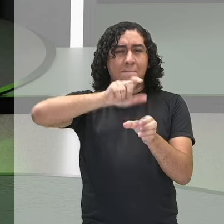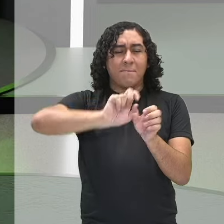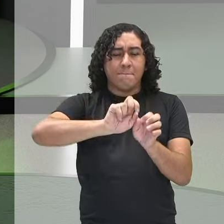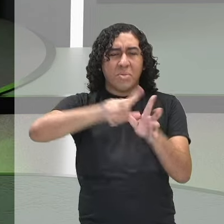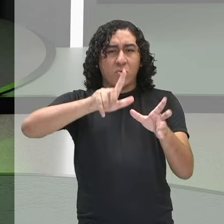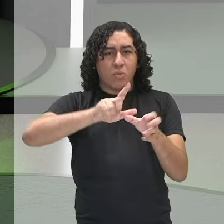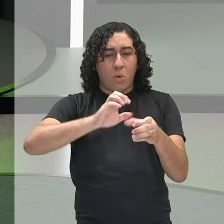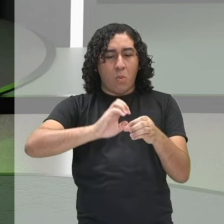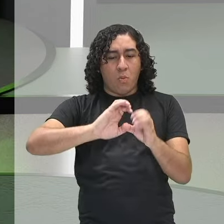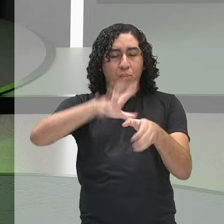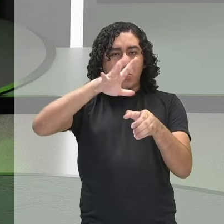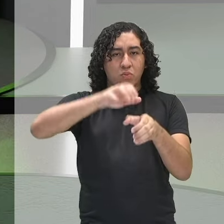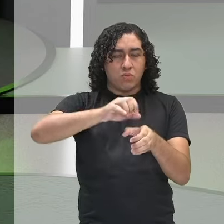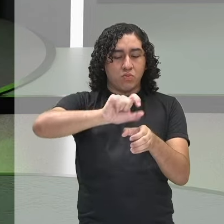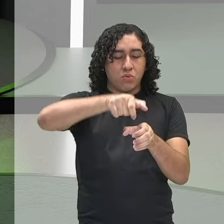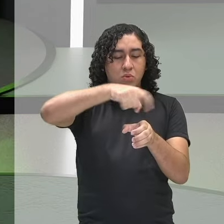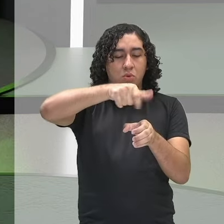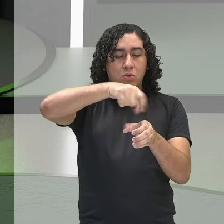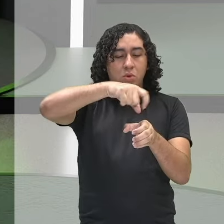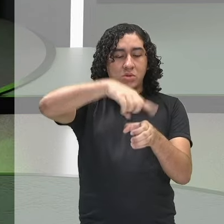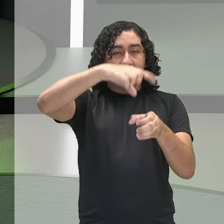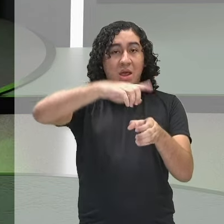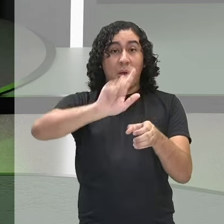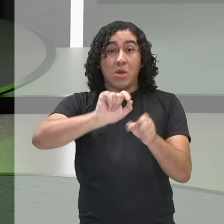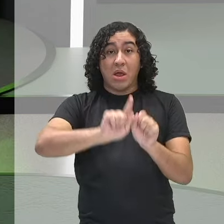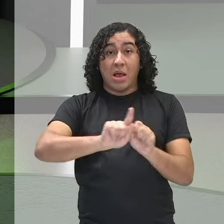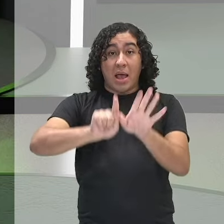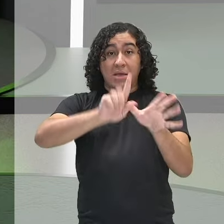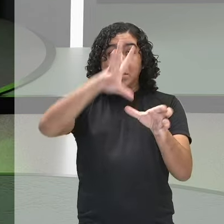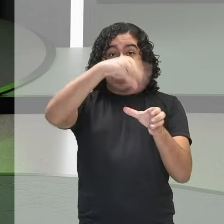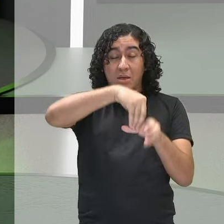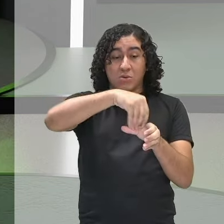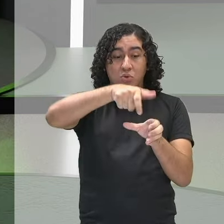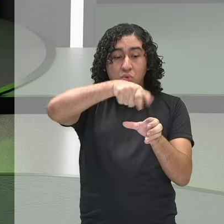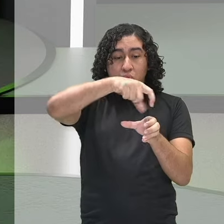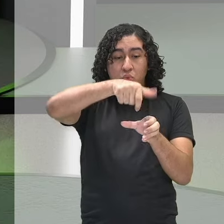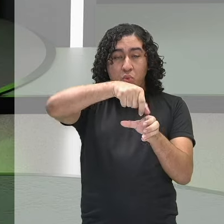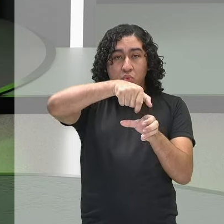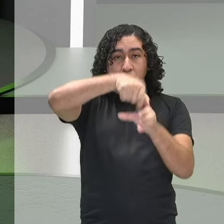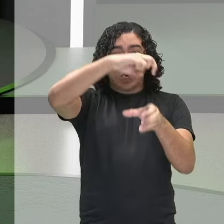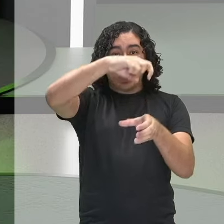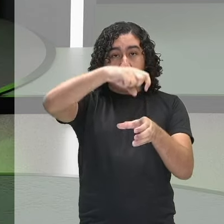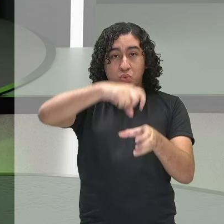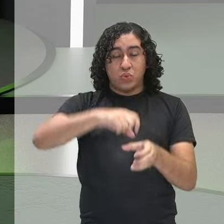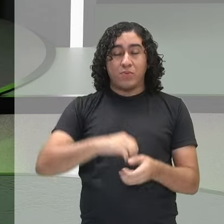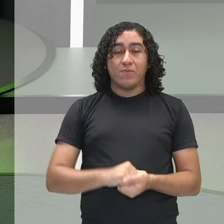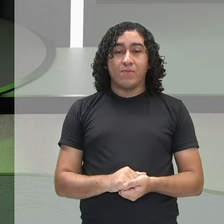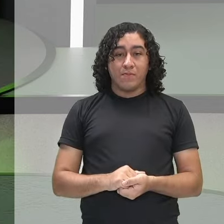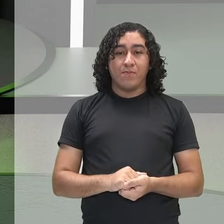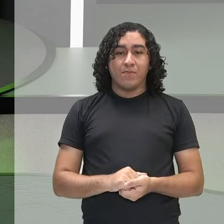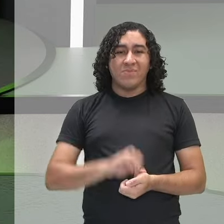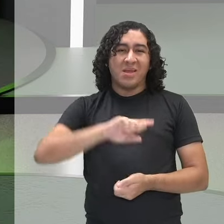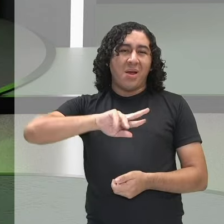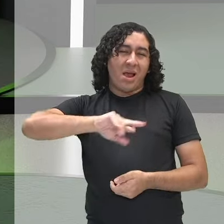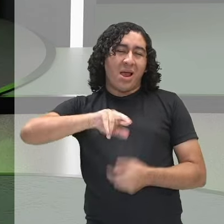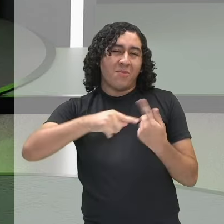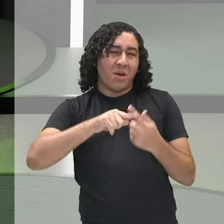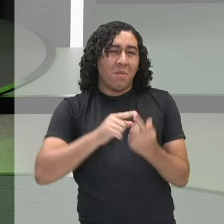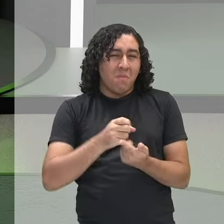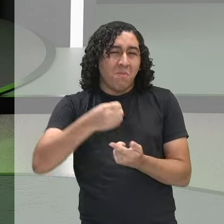do gás que estava ali dentro. Então, aquele espaço que a gente tem no refrigerante não é porque a indústria é mão de vaca,